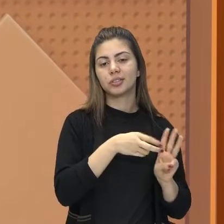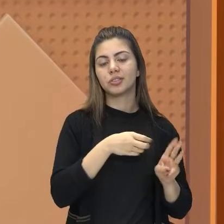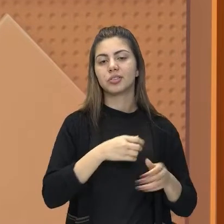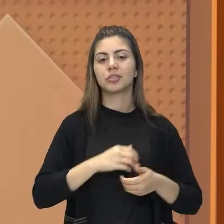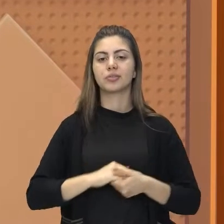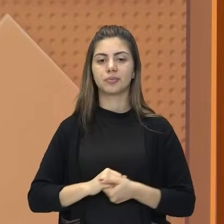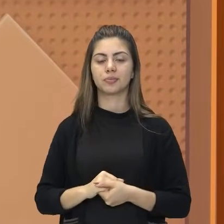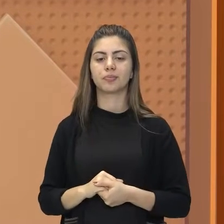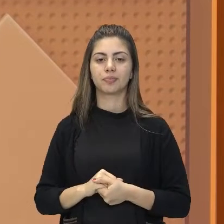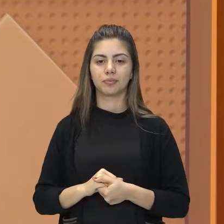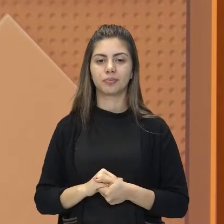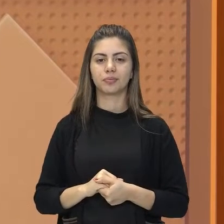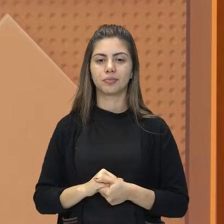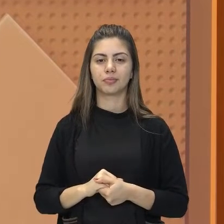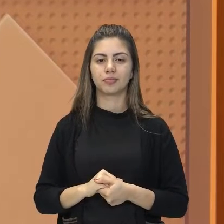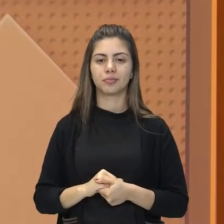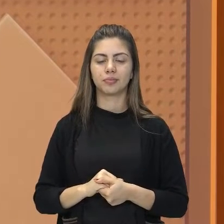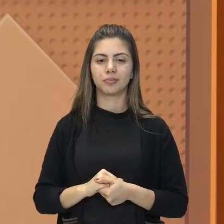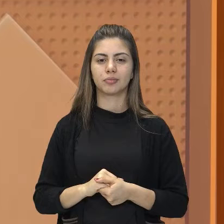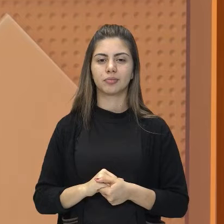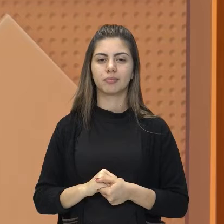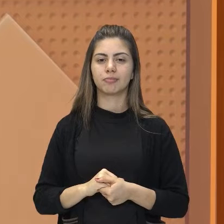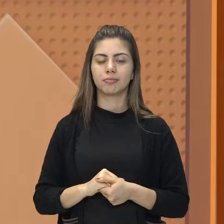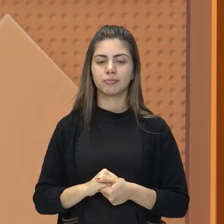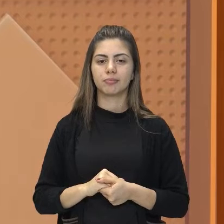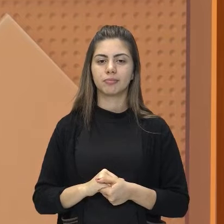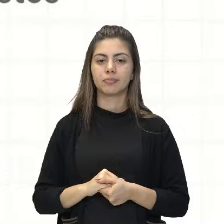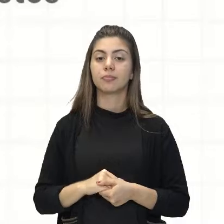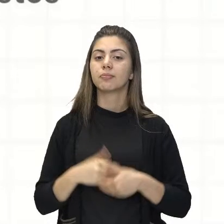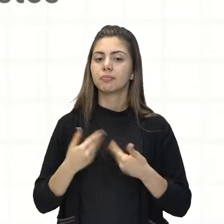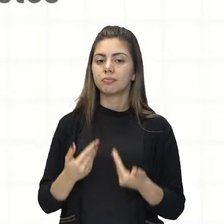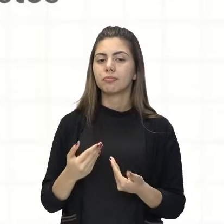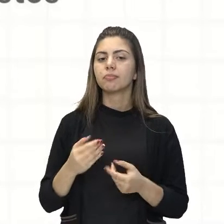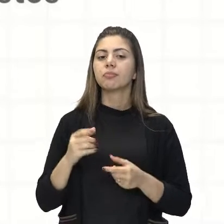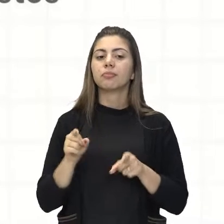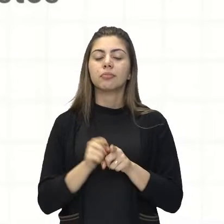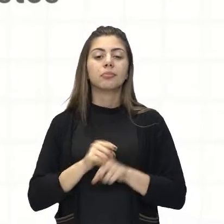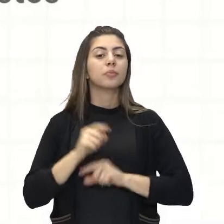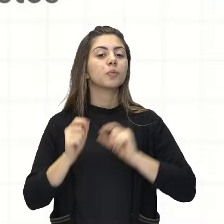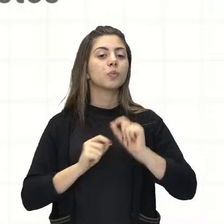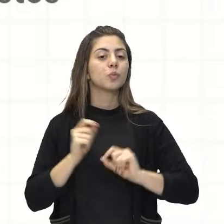da cultura indígena. Voltando aqui, nós temos também